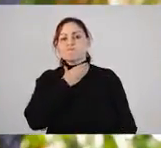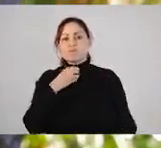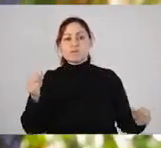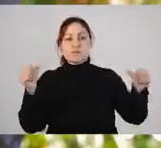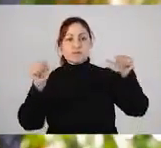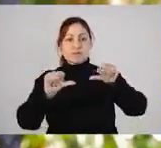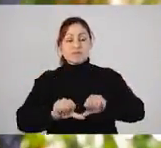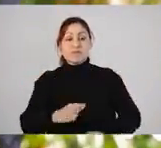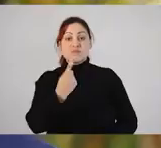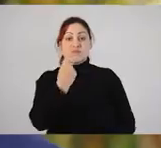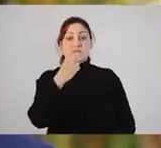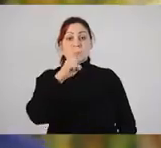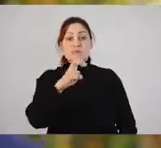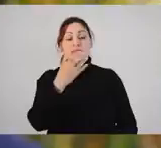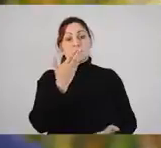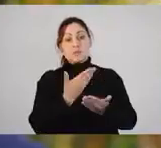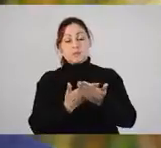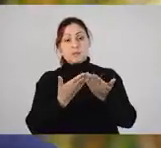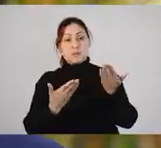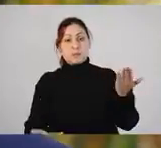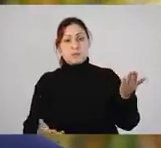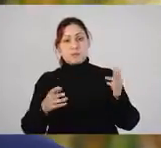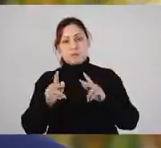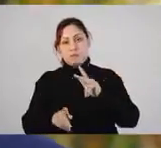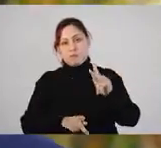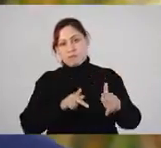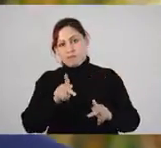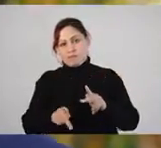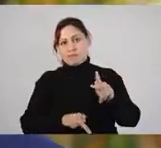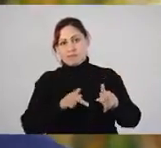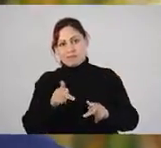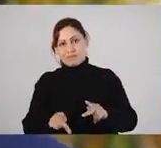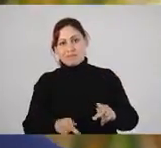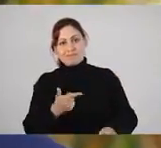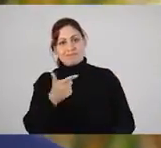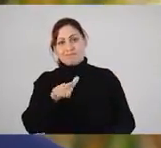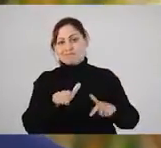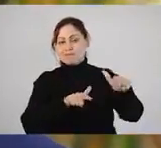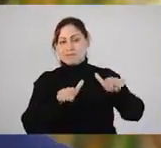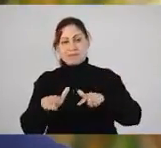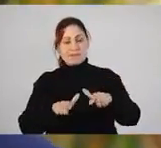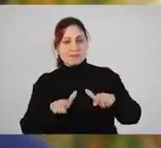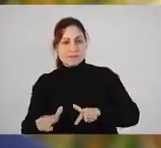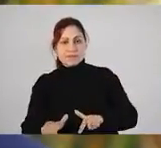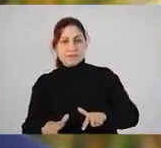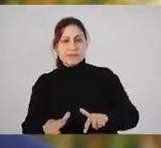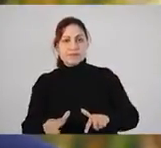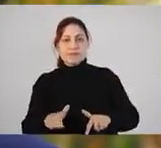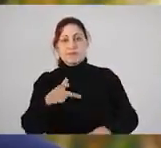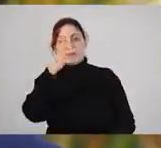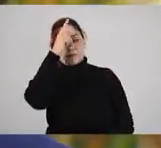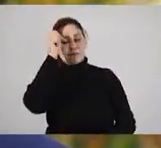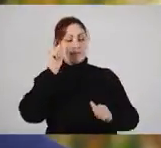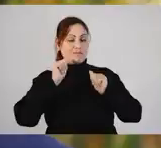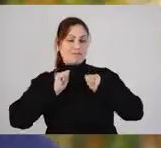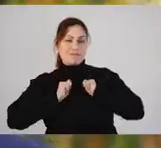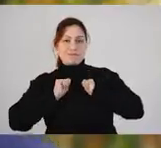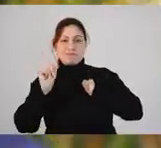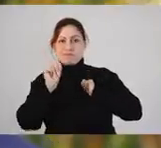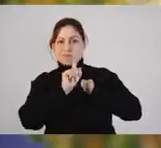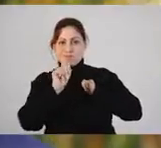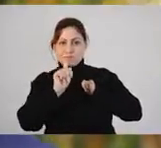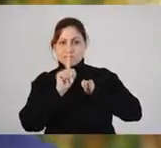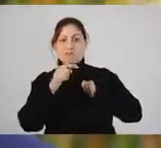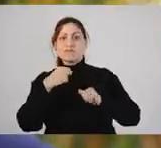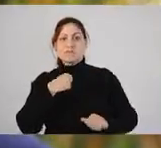crise. Infelizmente, mais de 15 mil concidadãos nossos perderam o emprego no último período. E a Prefeitura não pode ficar passiva